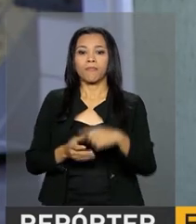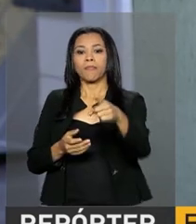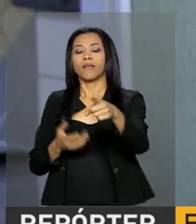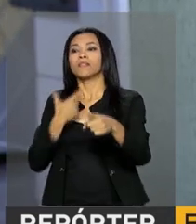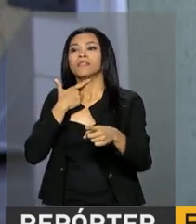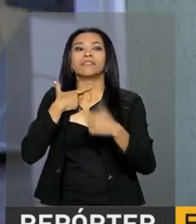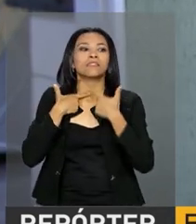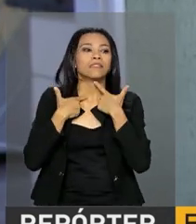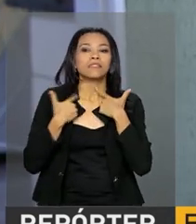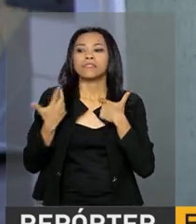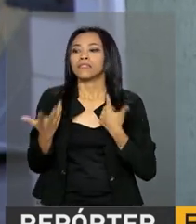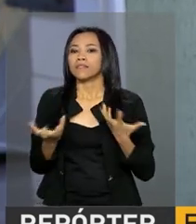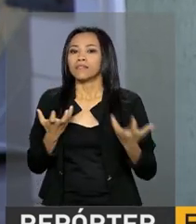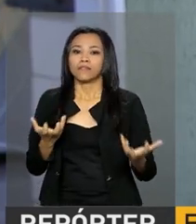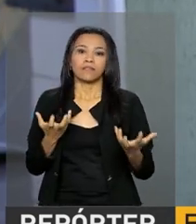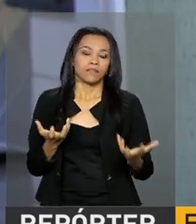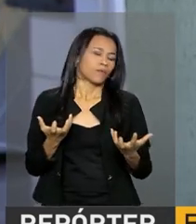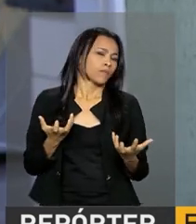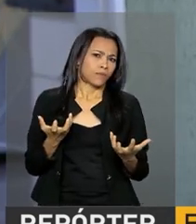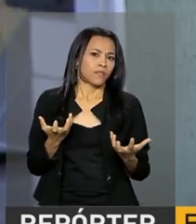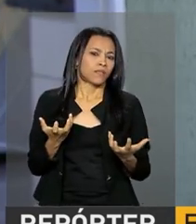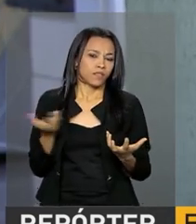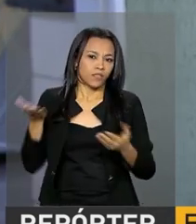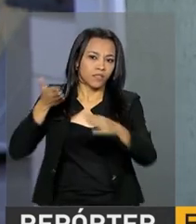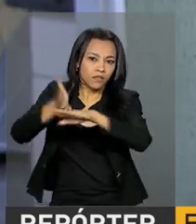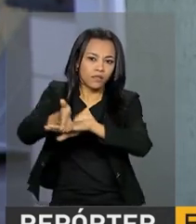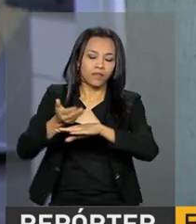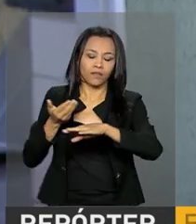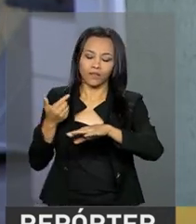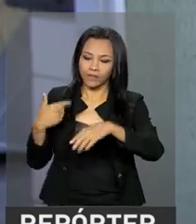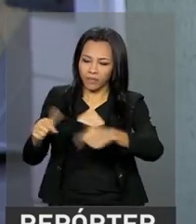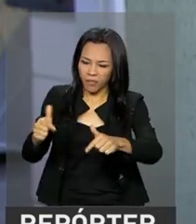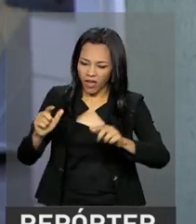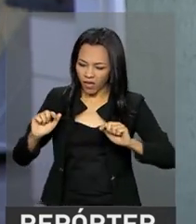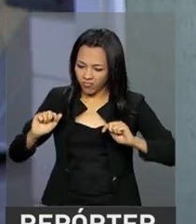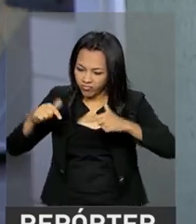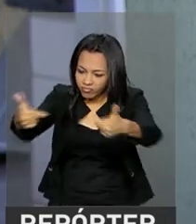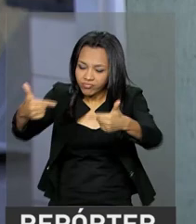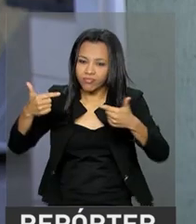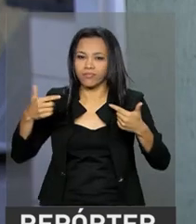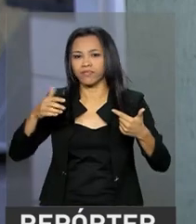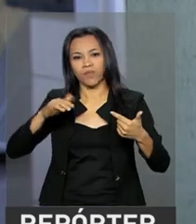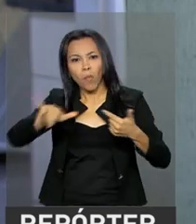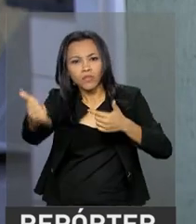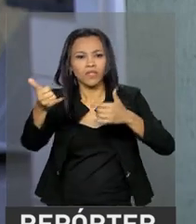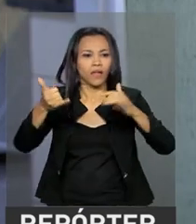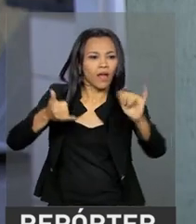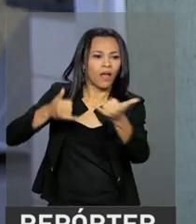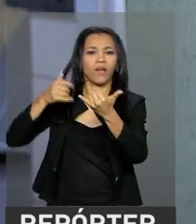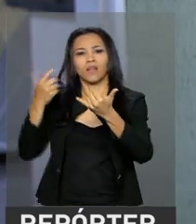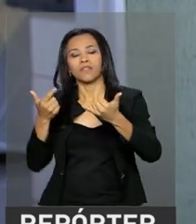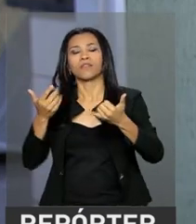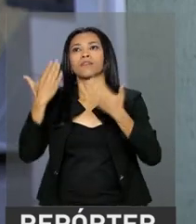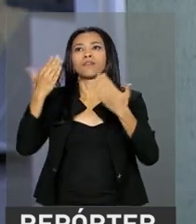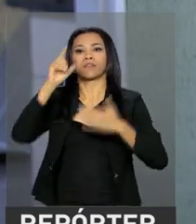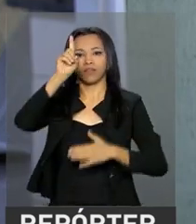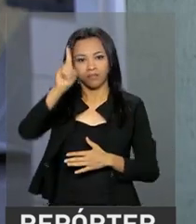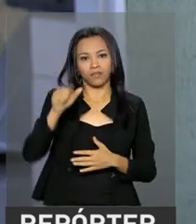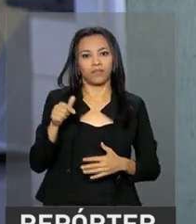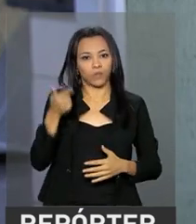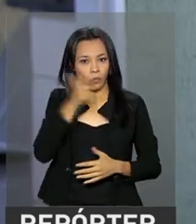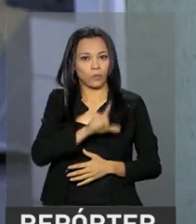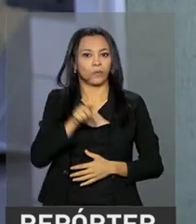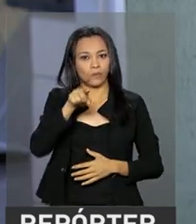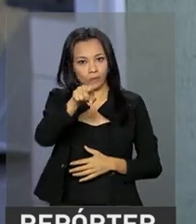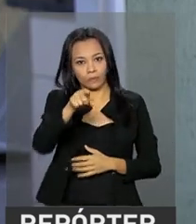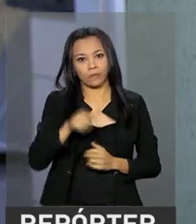muita sede né de e de entrar no trabalho com gás e agarrar as oportunidades que tem Graças a Deus eu tô num instituição que